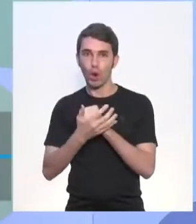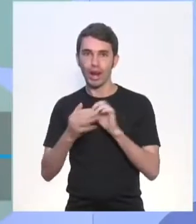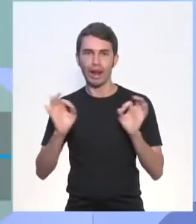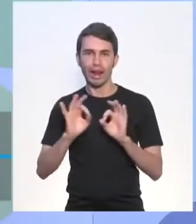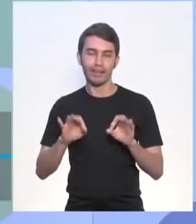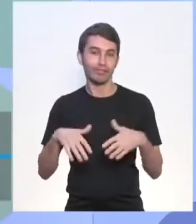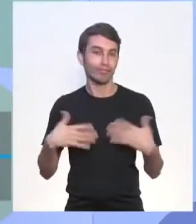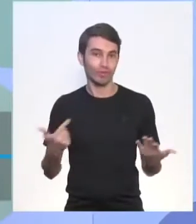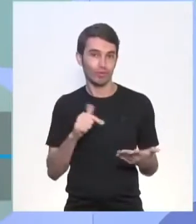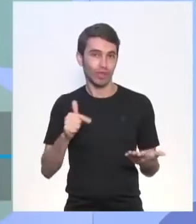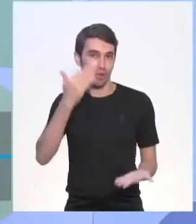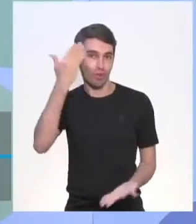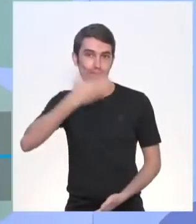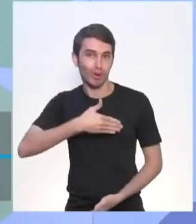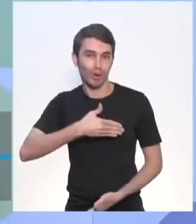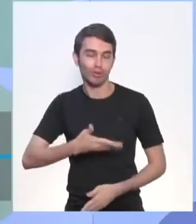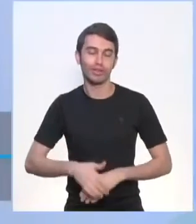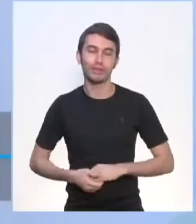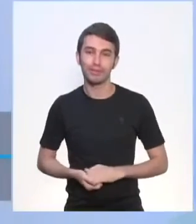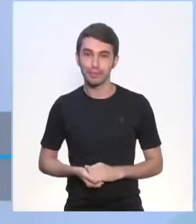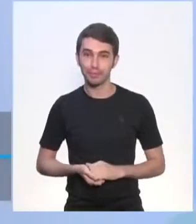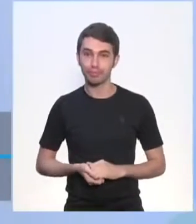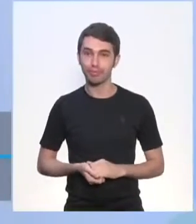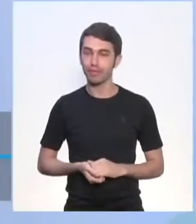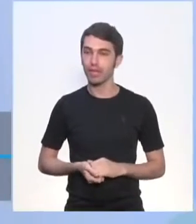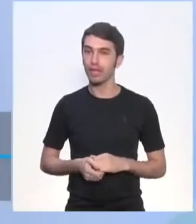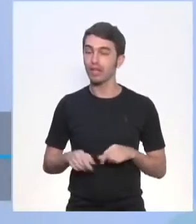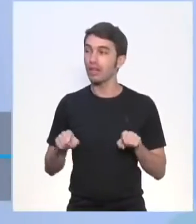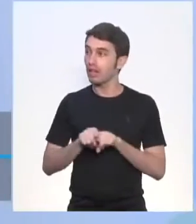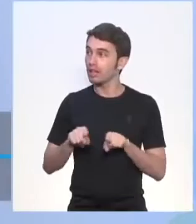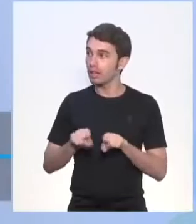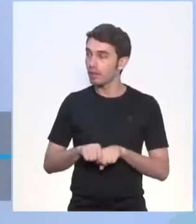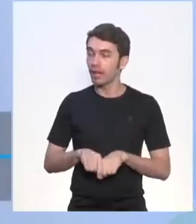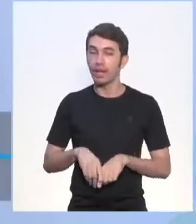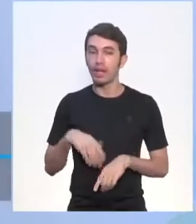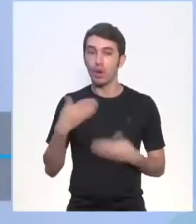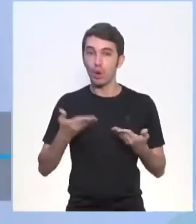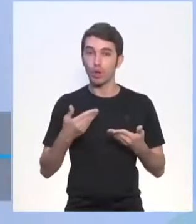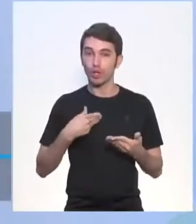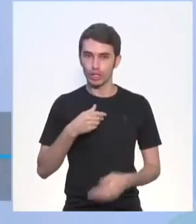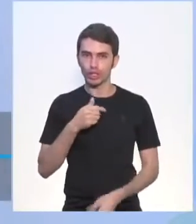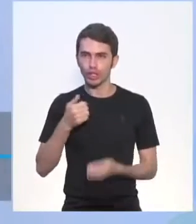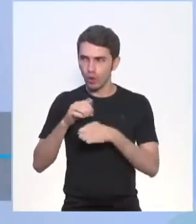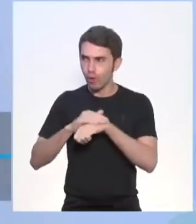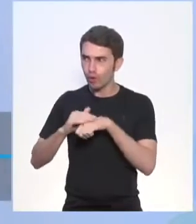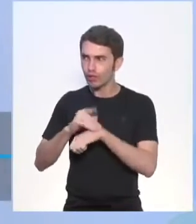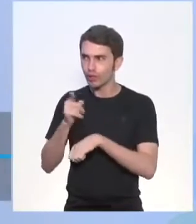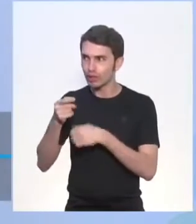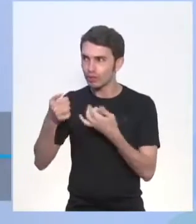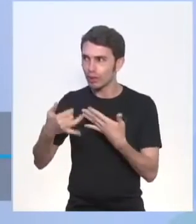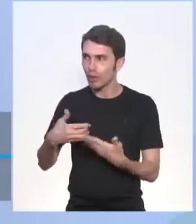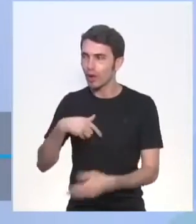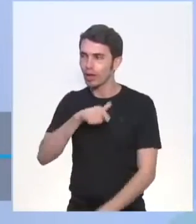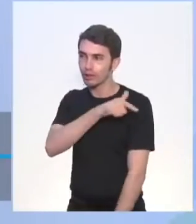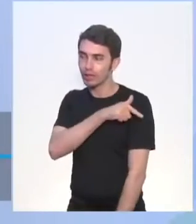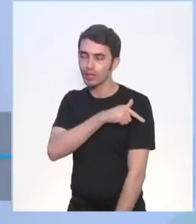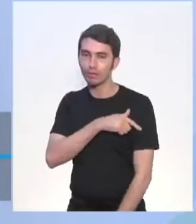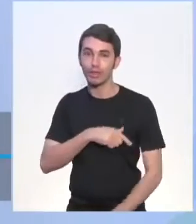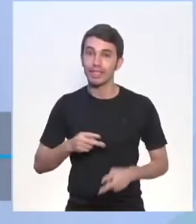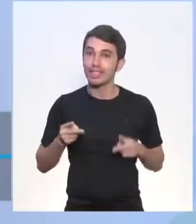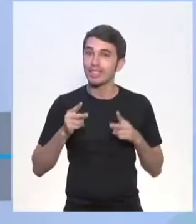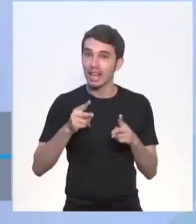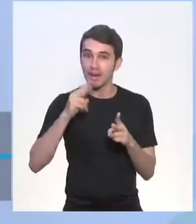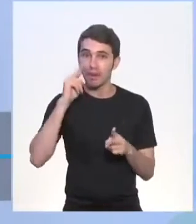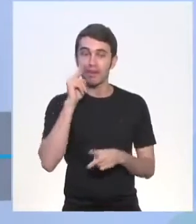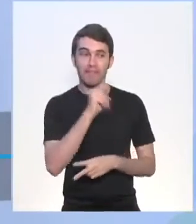notícia. Vamos fazer uma leitura. Pode falar, Pro. Hoje a gente comentou isso na aula do 7º, né? Sempre ler mais de um canal. Sempre,